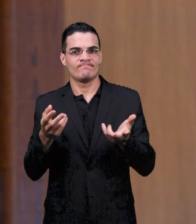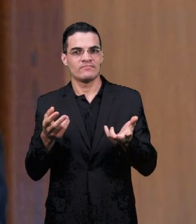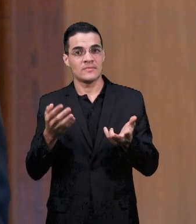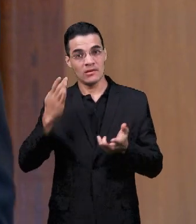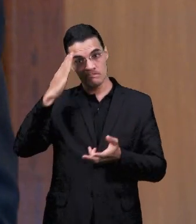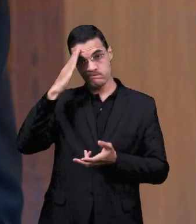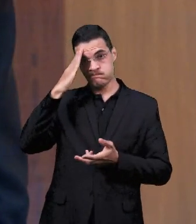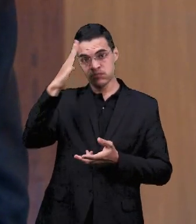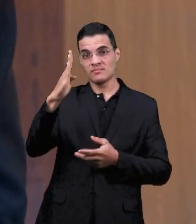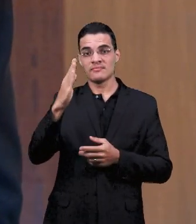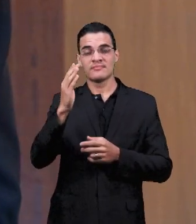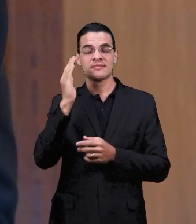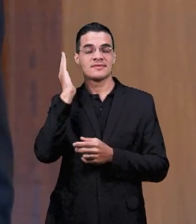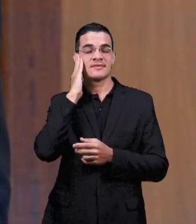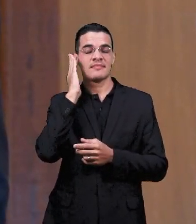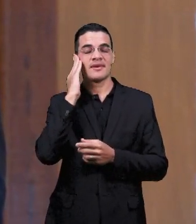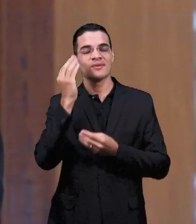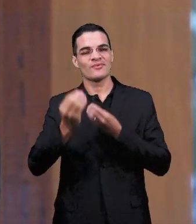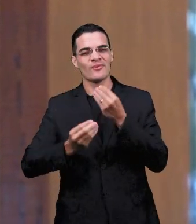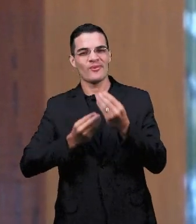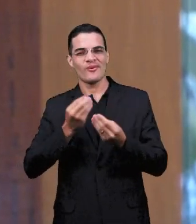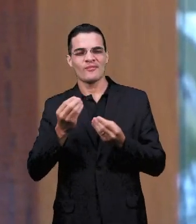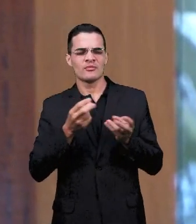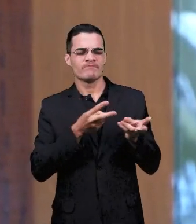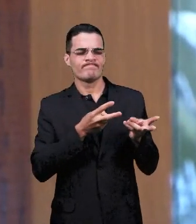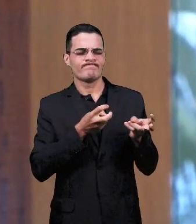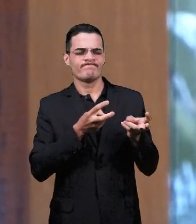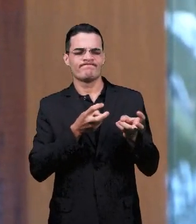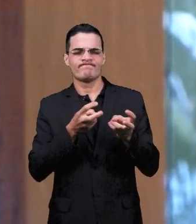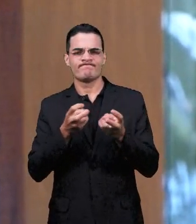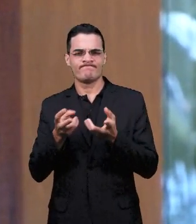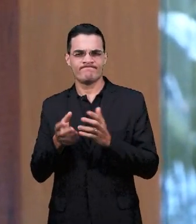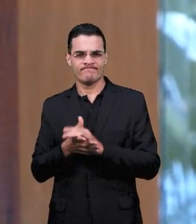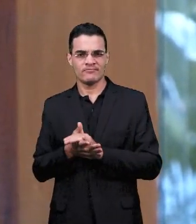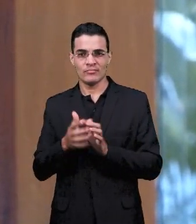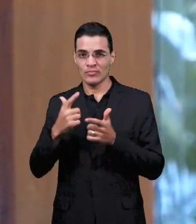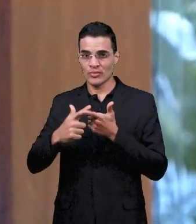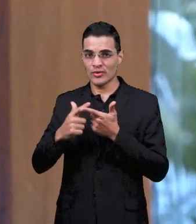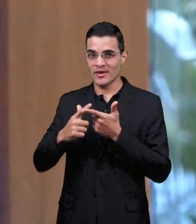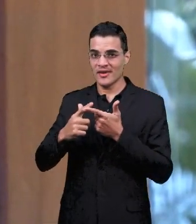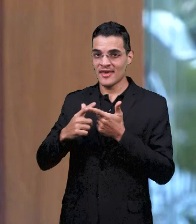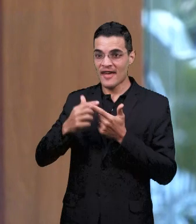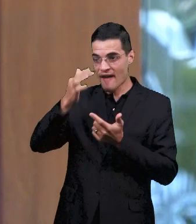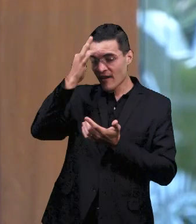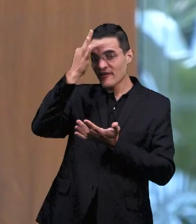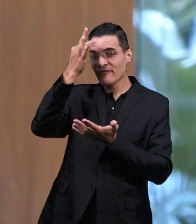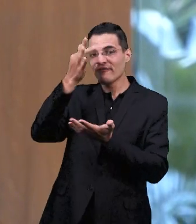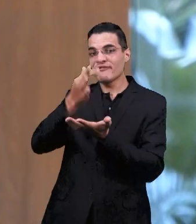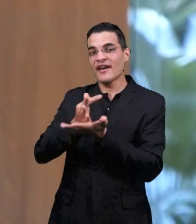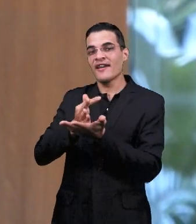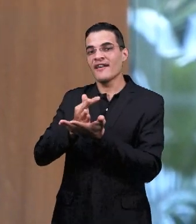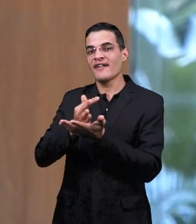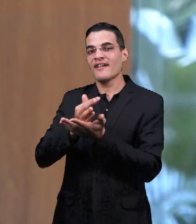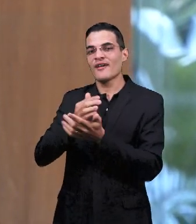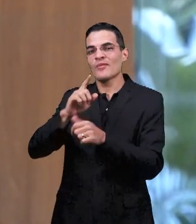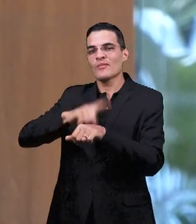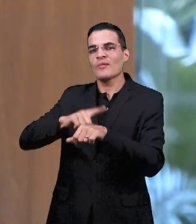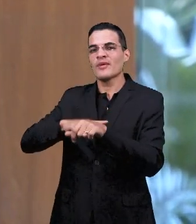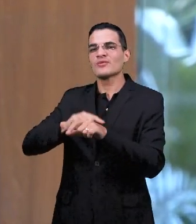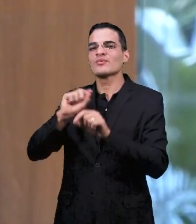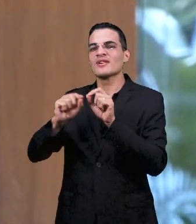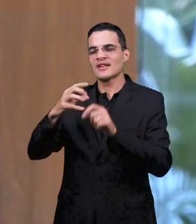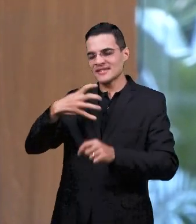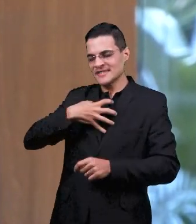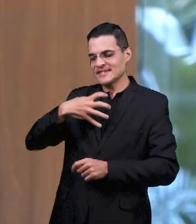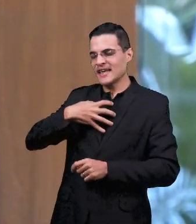do ouvir. A fé vem pelo ouvir e pelo ouvir